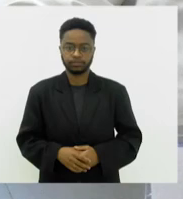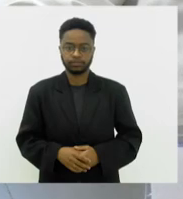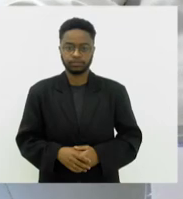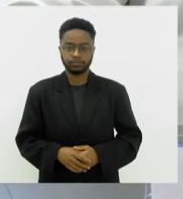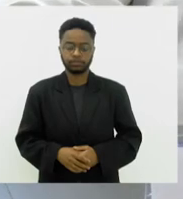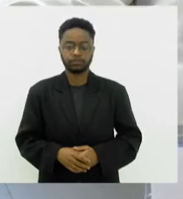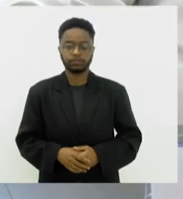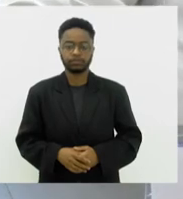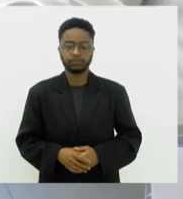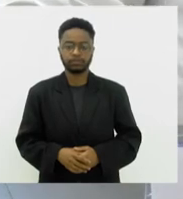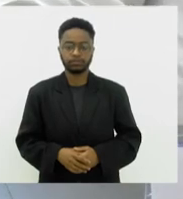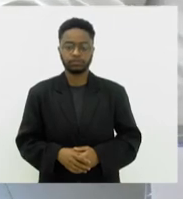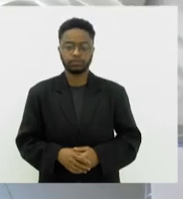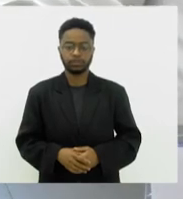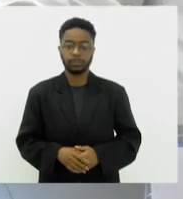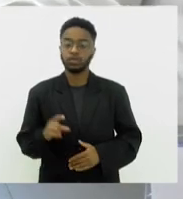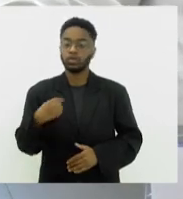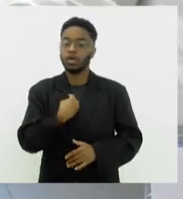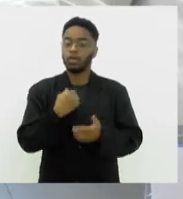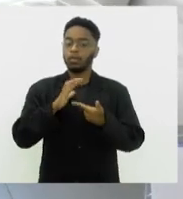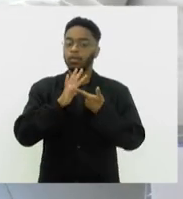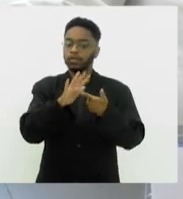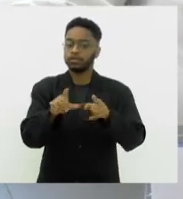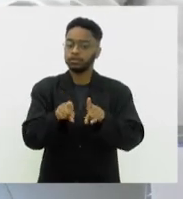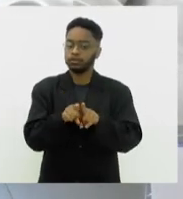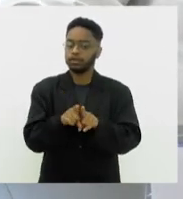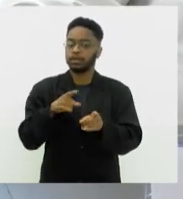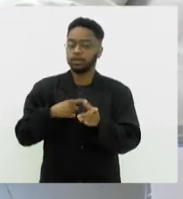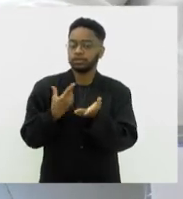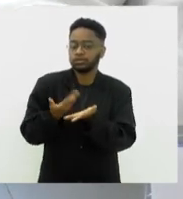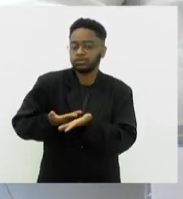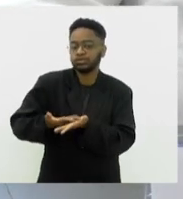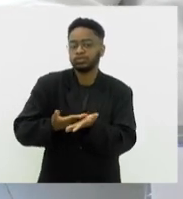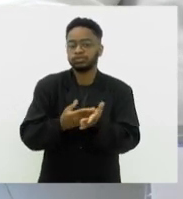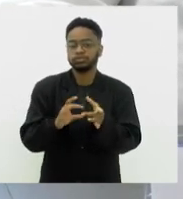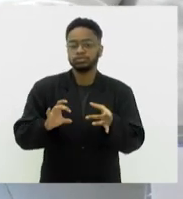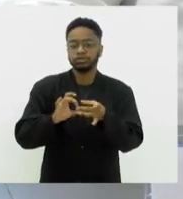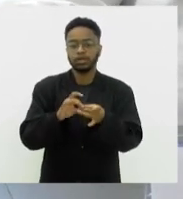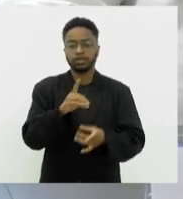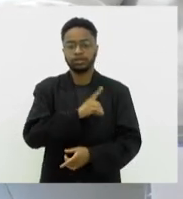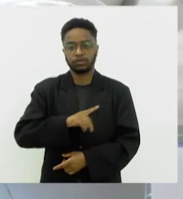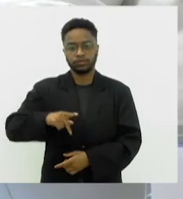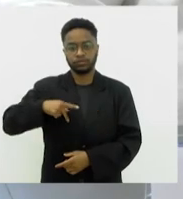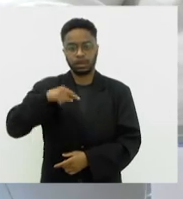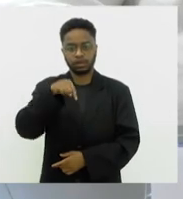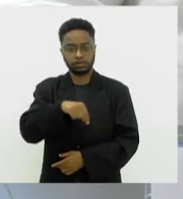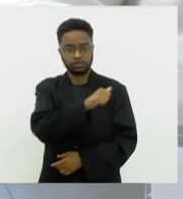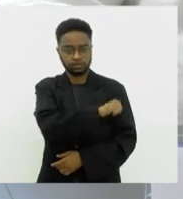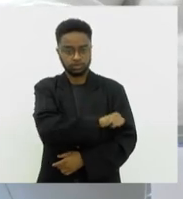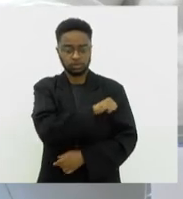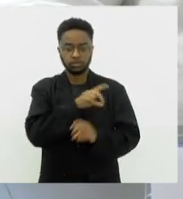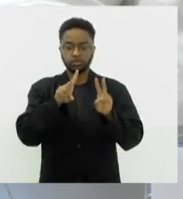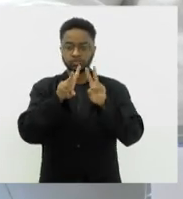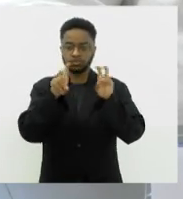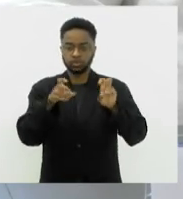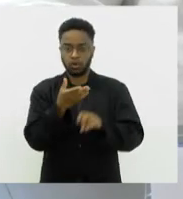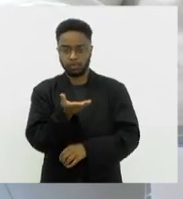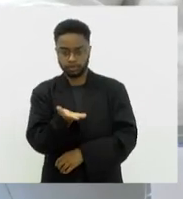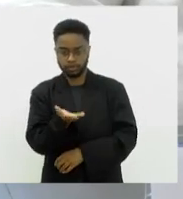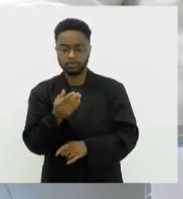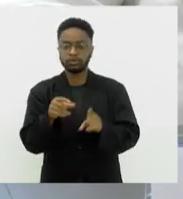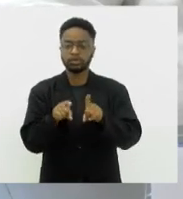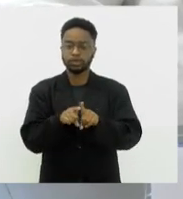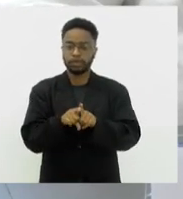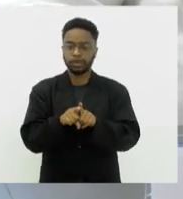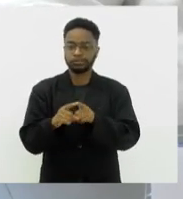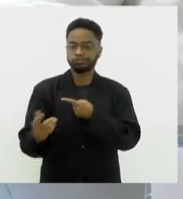destacar os relevantes estudos realizados pela Defensoria Pública do Estado do Rio de Janeiro com relação ao tema e que serviram